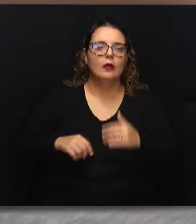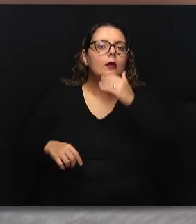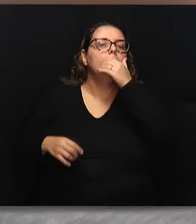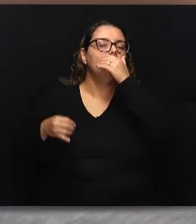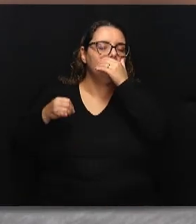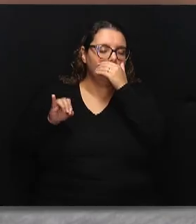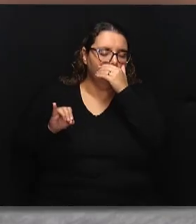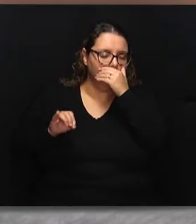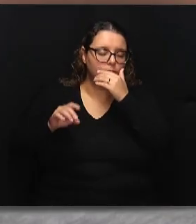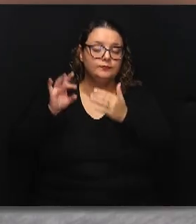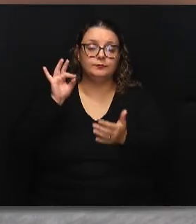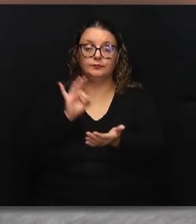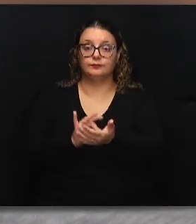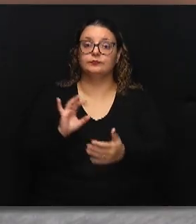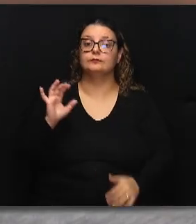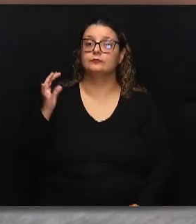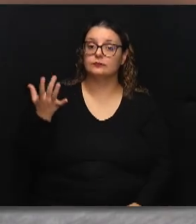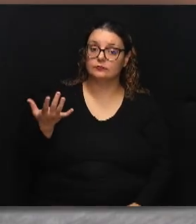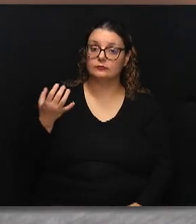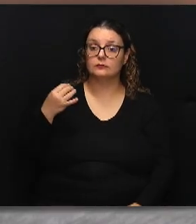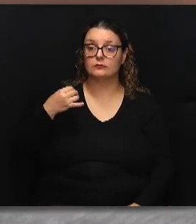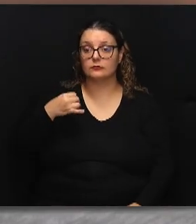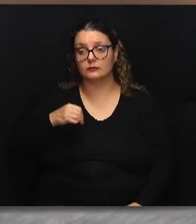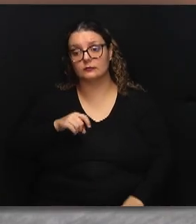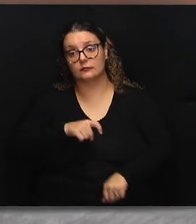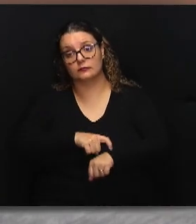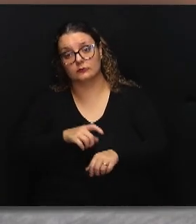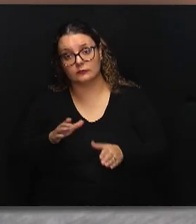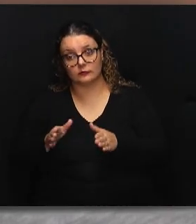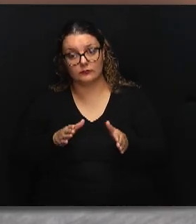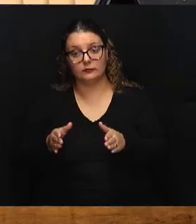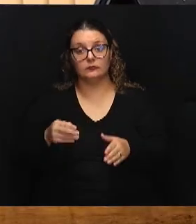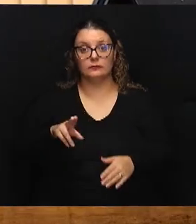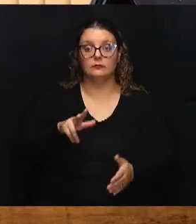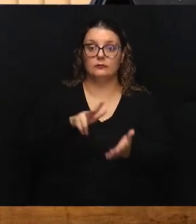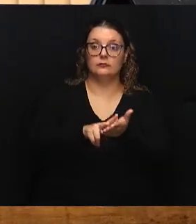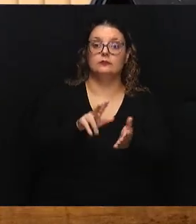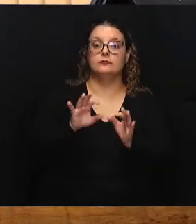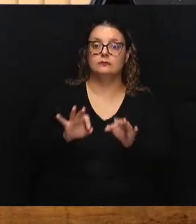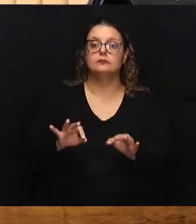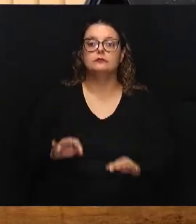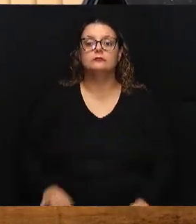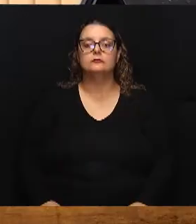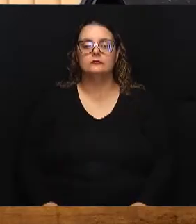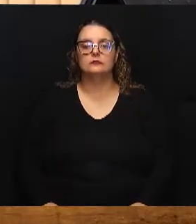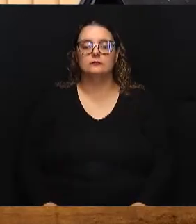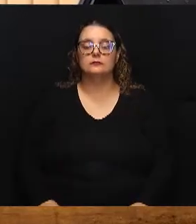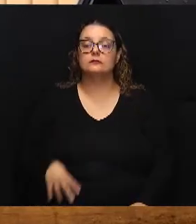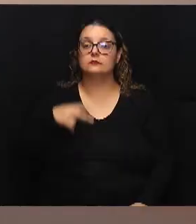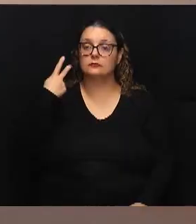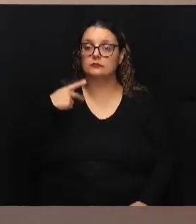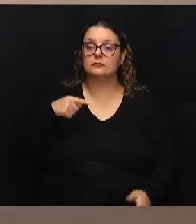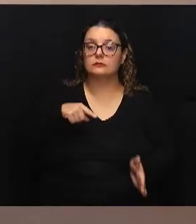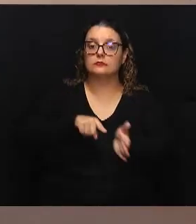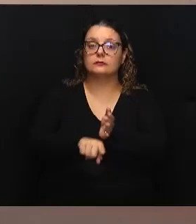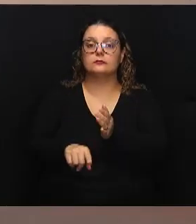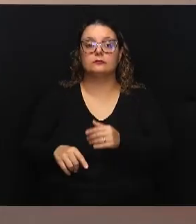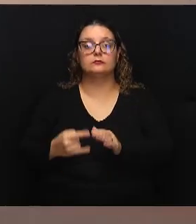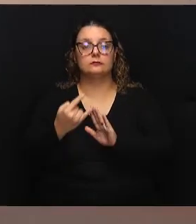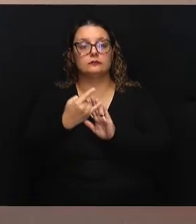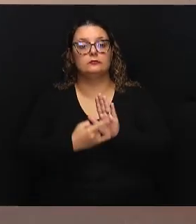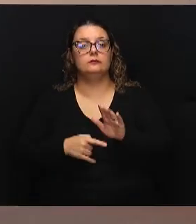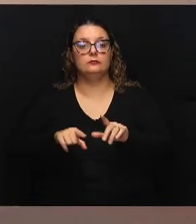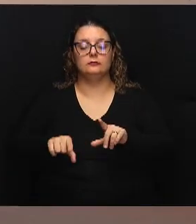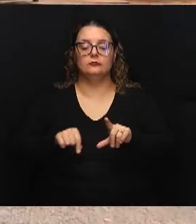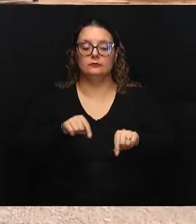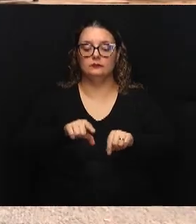está acontecendo isso, se foi temporário, se já foi regularizado essa situação. O parlamentar questiona no documento alternativas